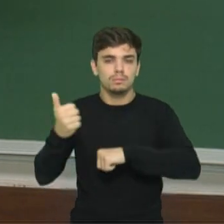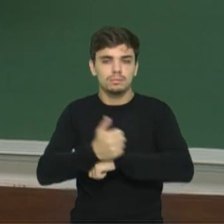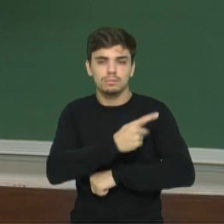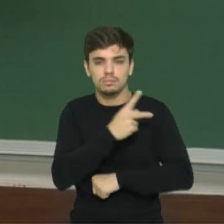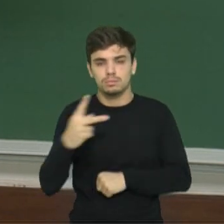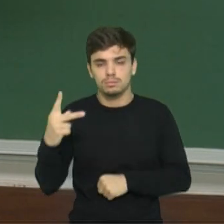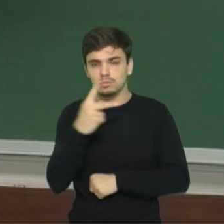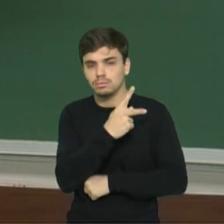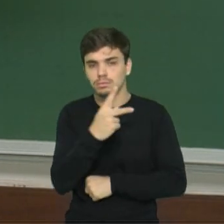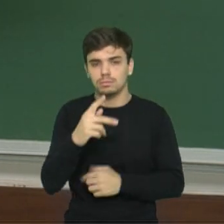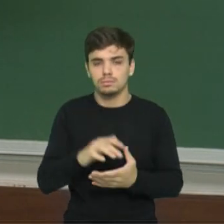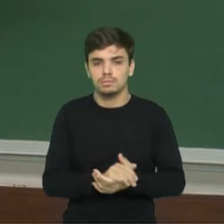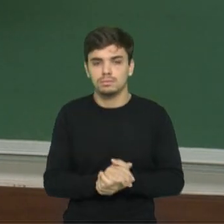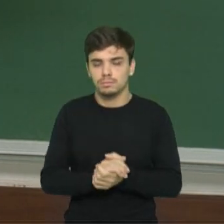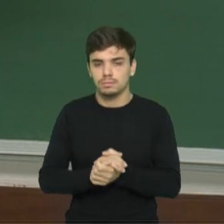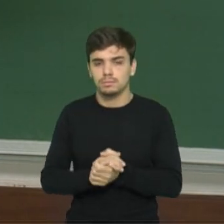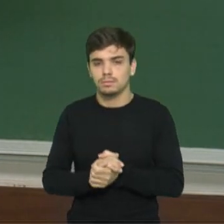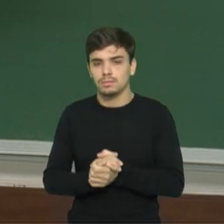Uruguai